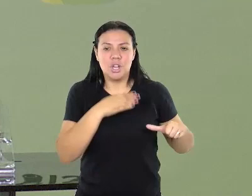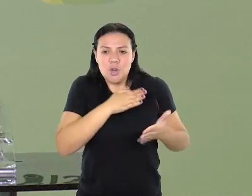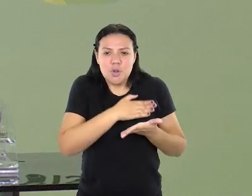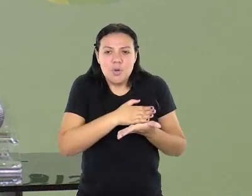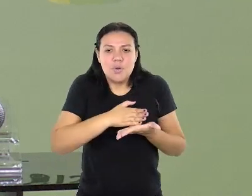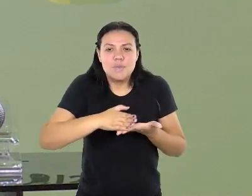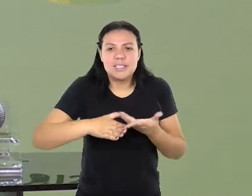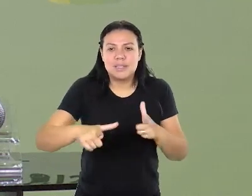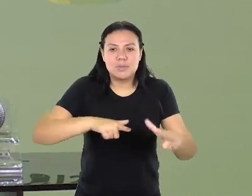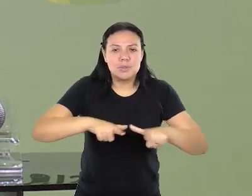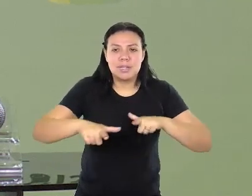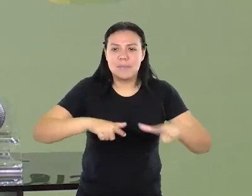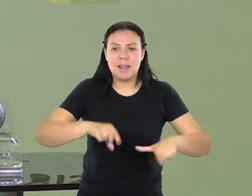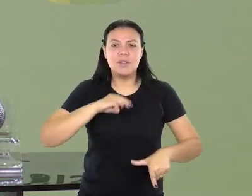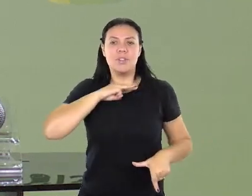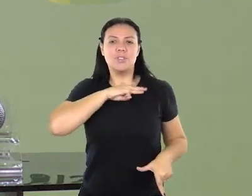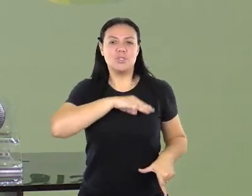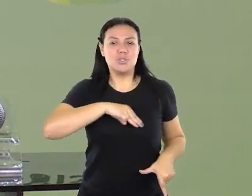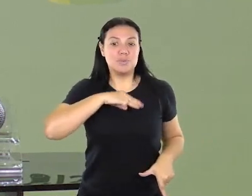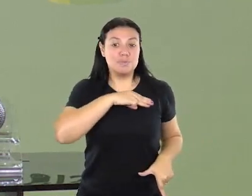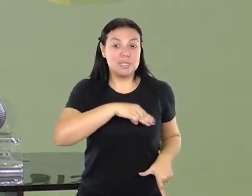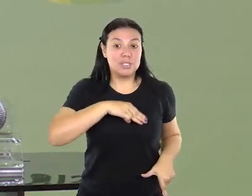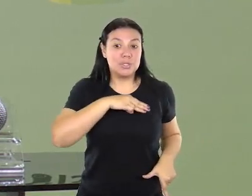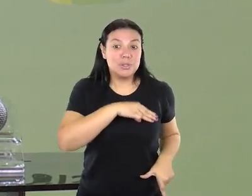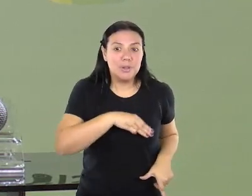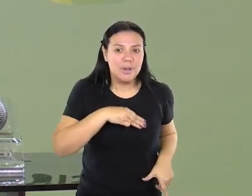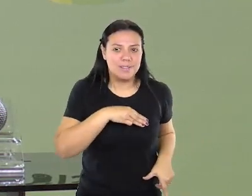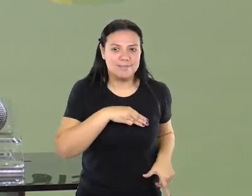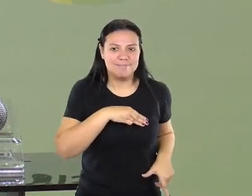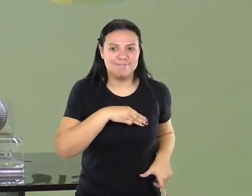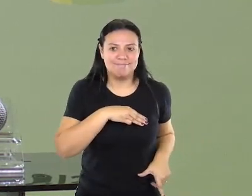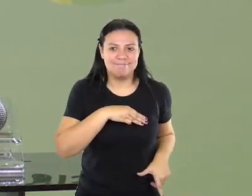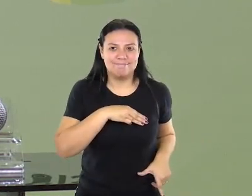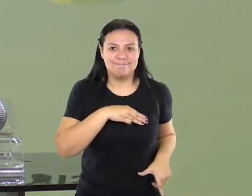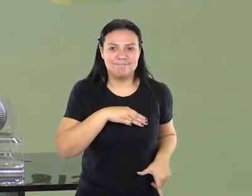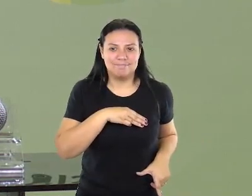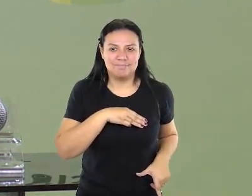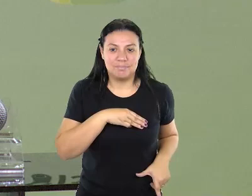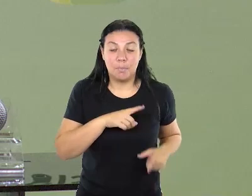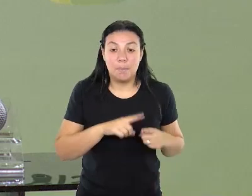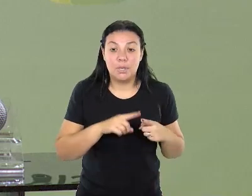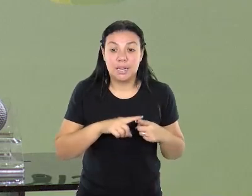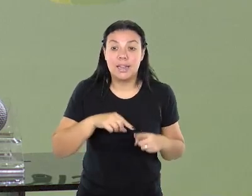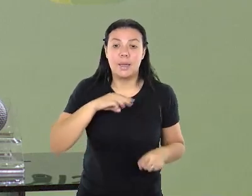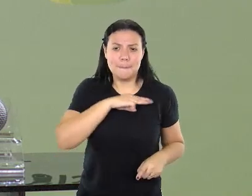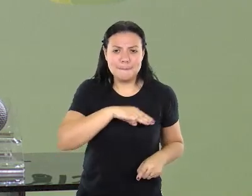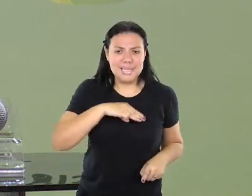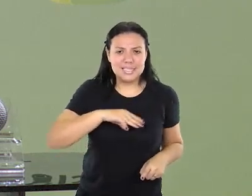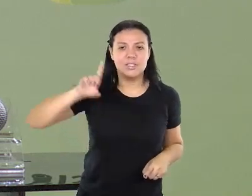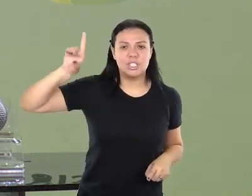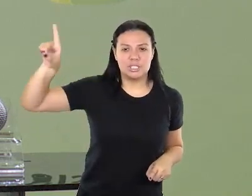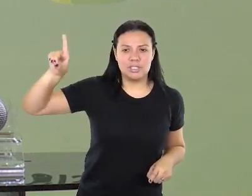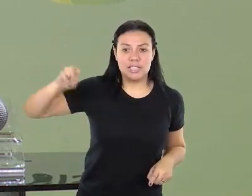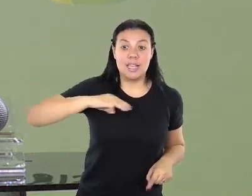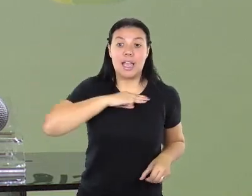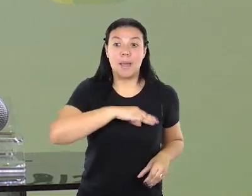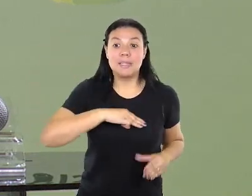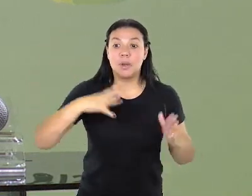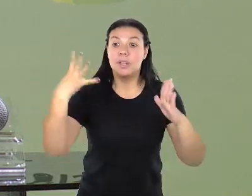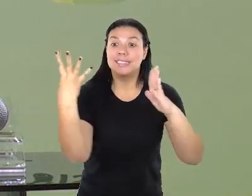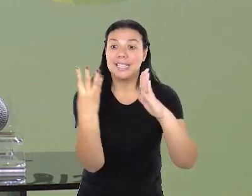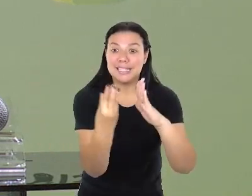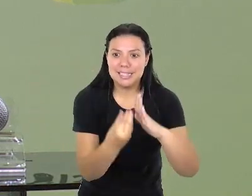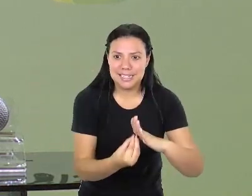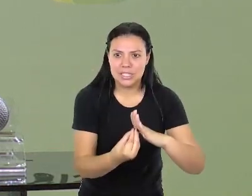Deus é um Deus missionário. A missão de Deus é a missão da igreja. Jesus diz